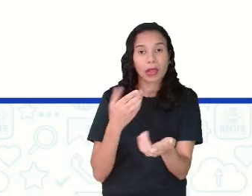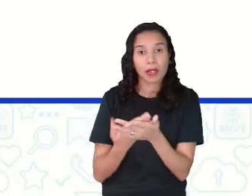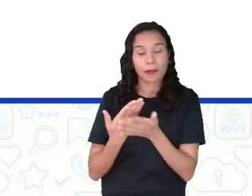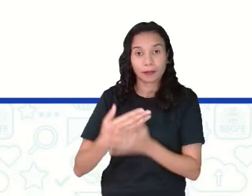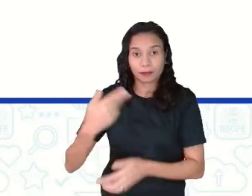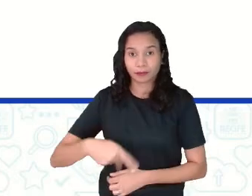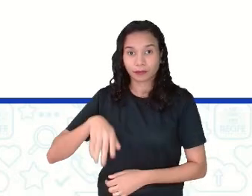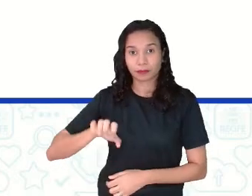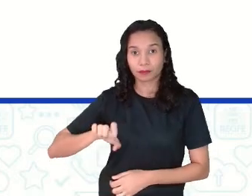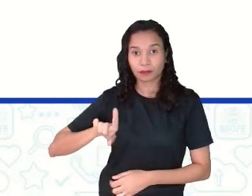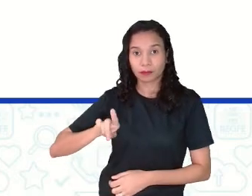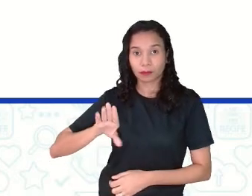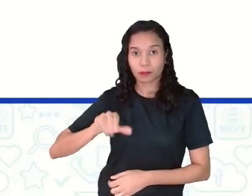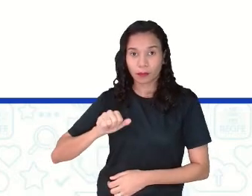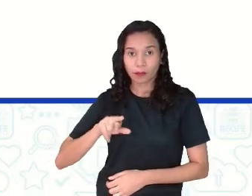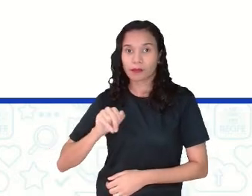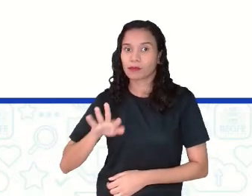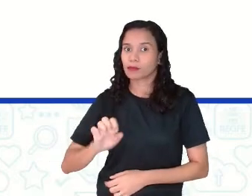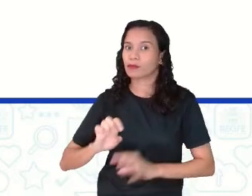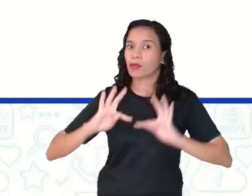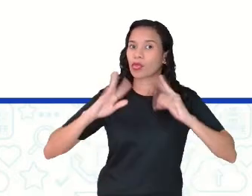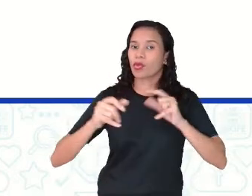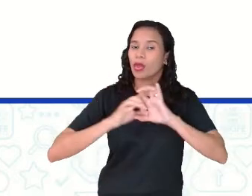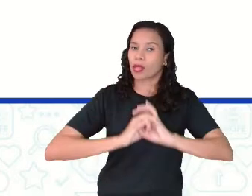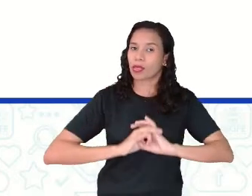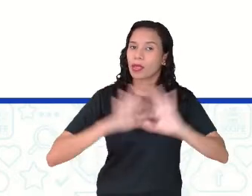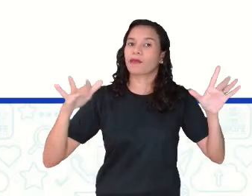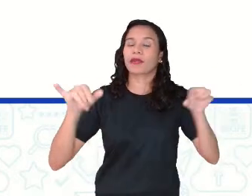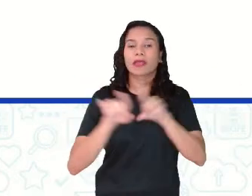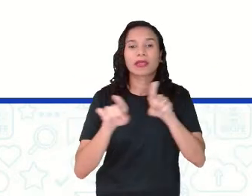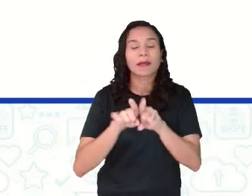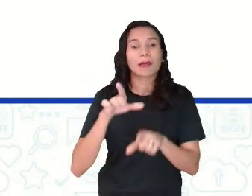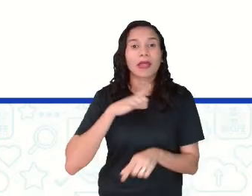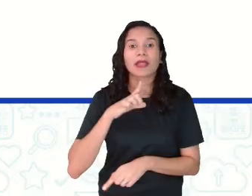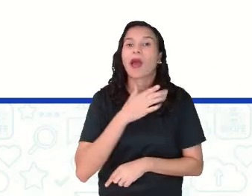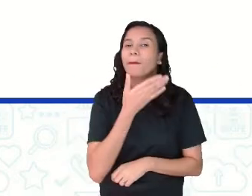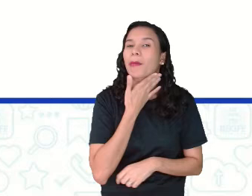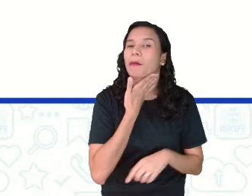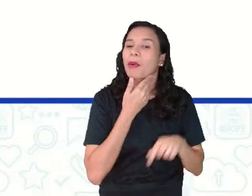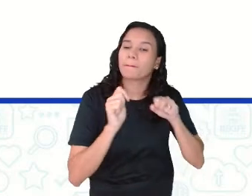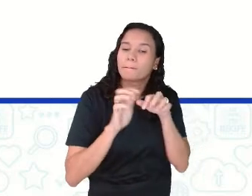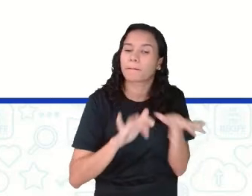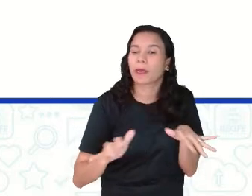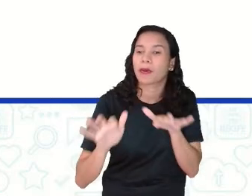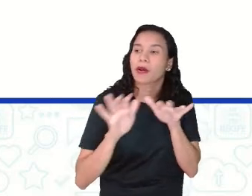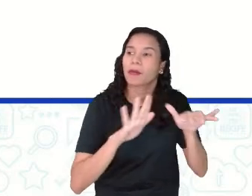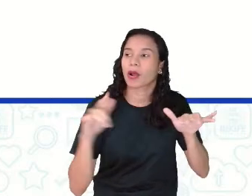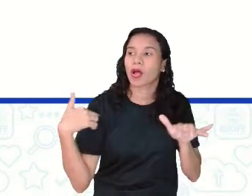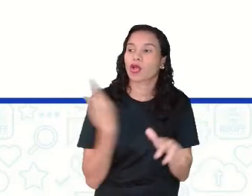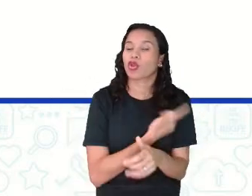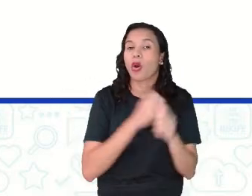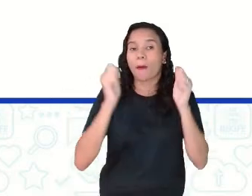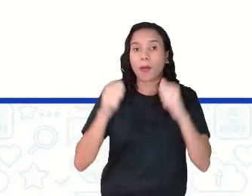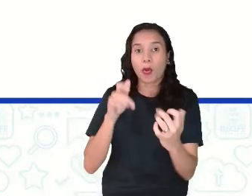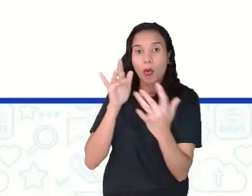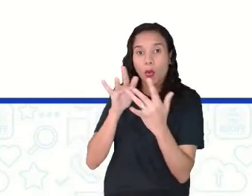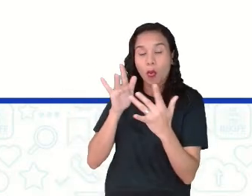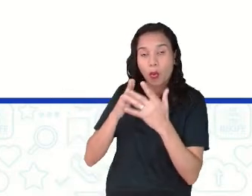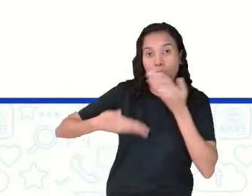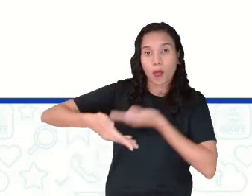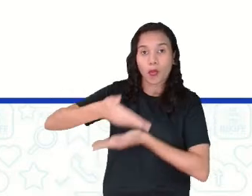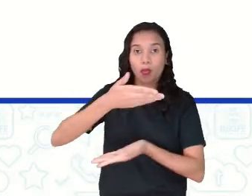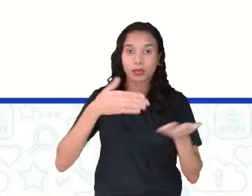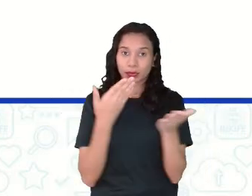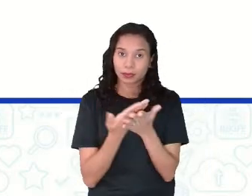estão todas disponíveis lá. Também temos um chat, né? A gente pode interagir durante